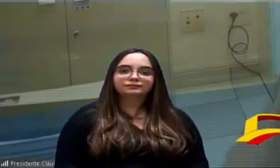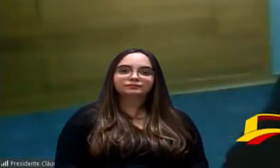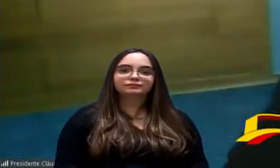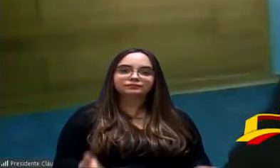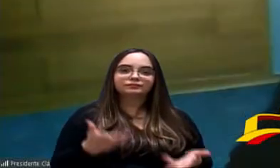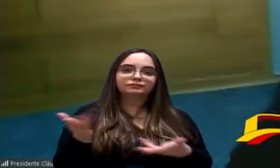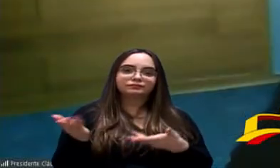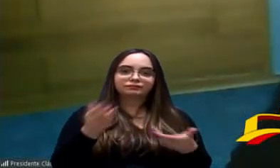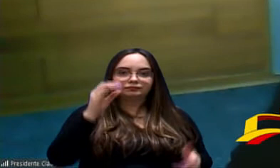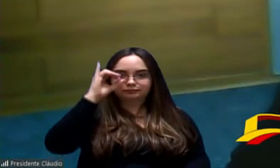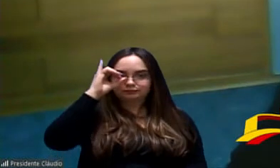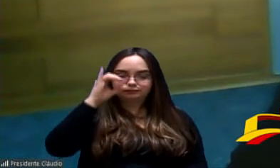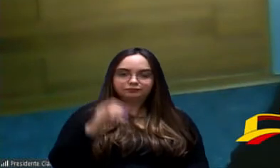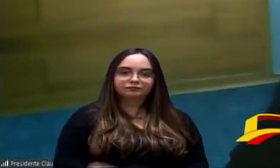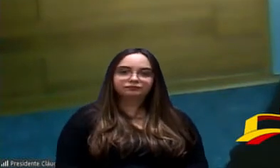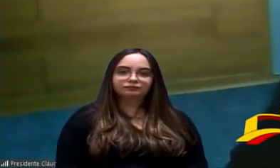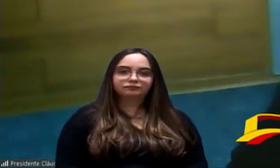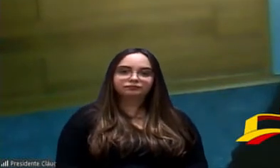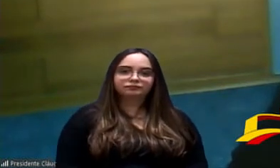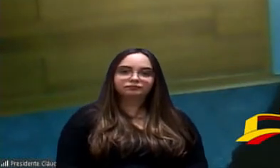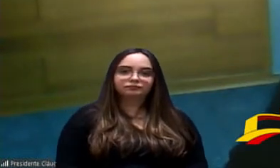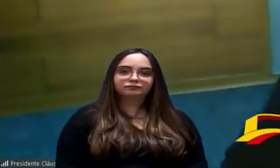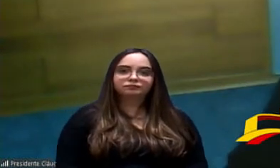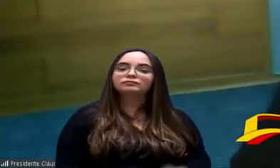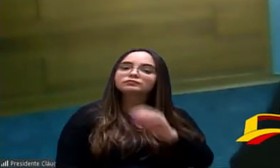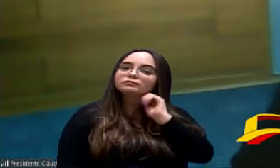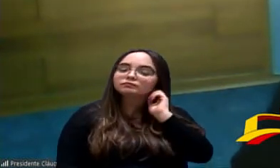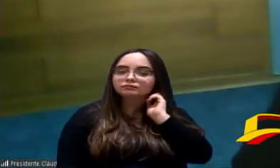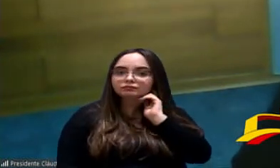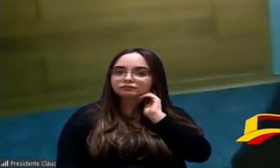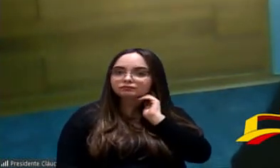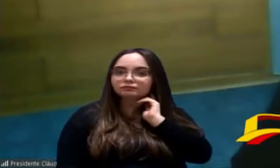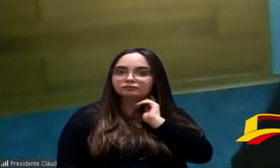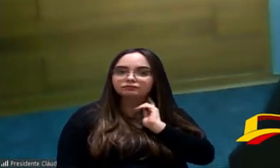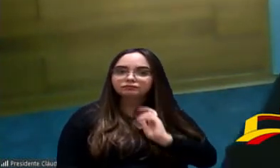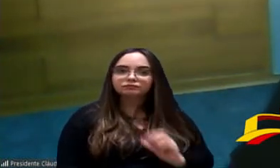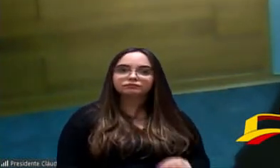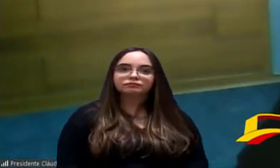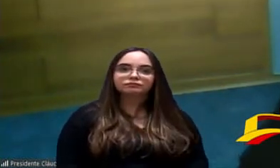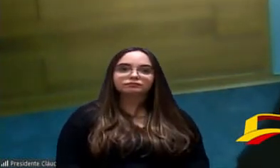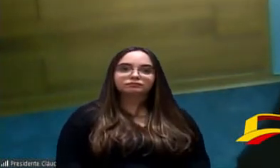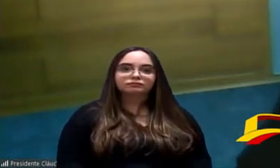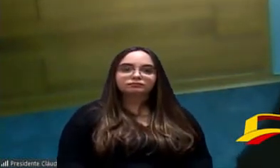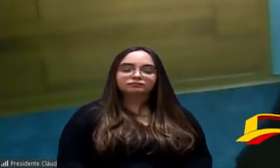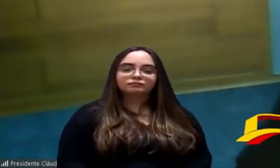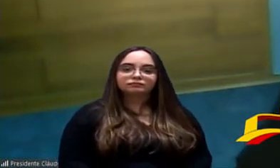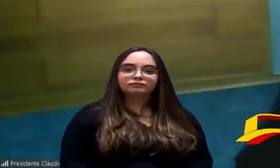Próxima. Presidente, agora acho que a Yara quer falar, né, presidente? Vereadora Yara, ela pediu a parte. Tem a palavra.